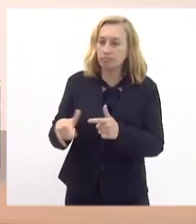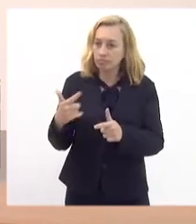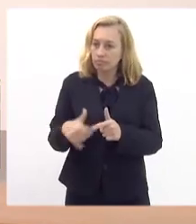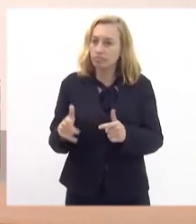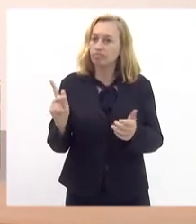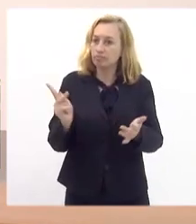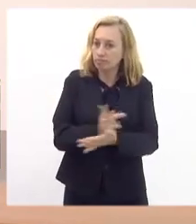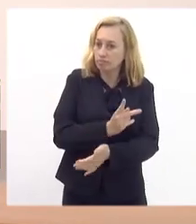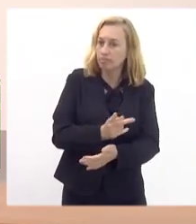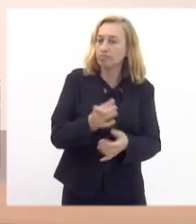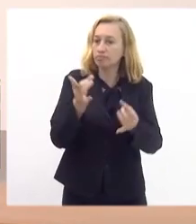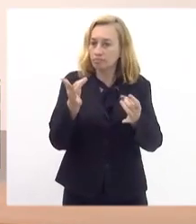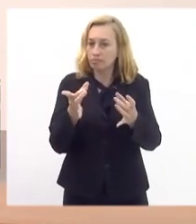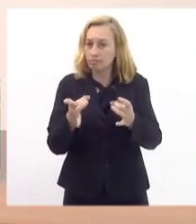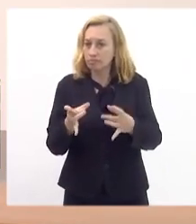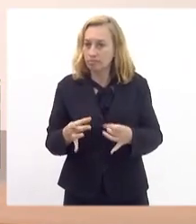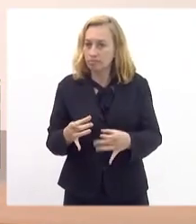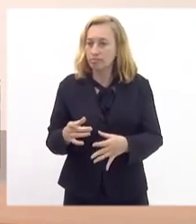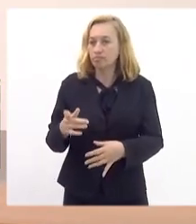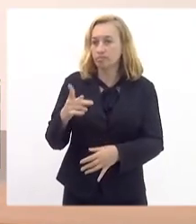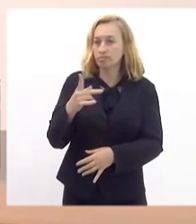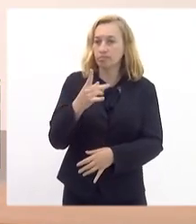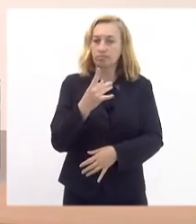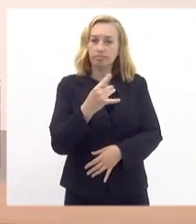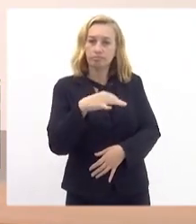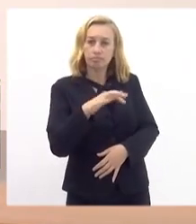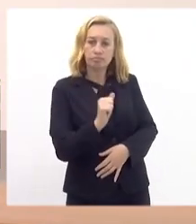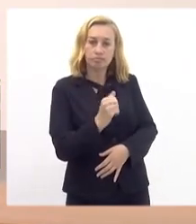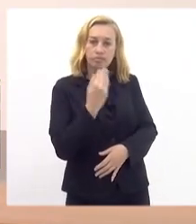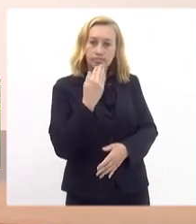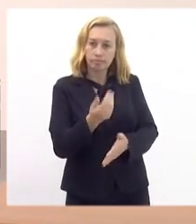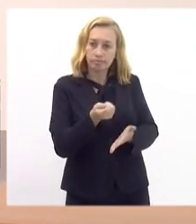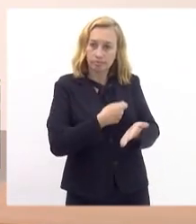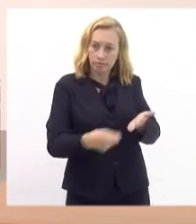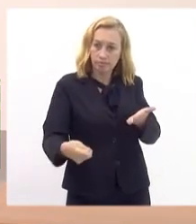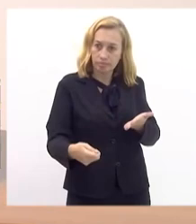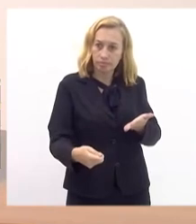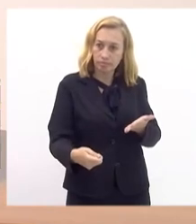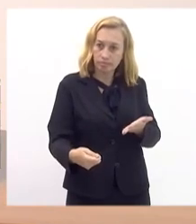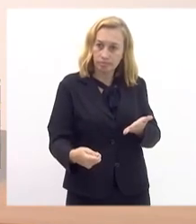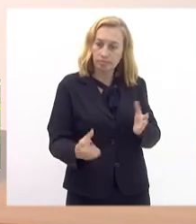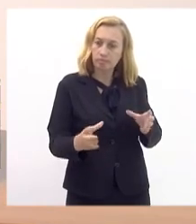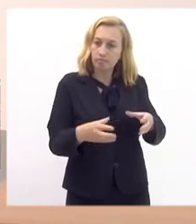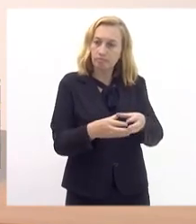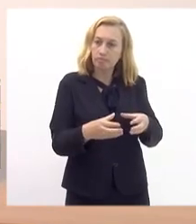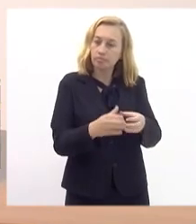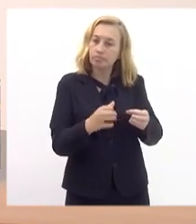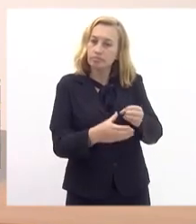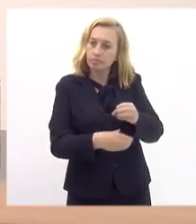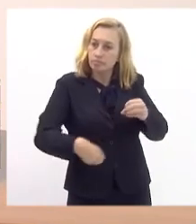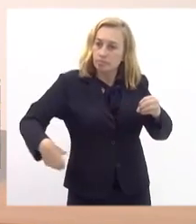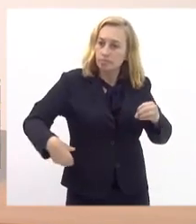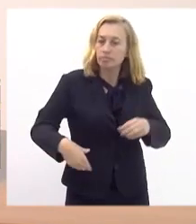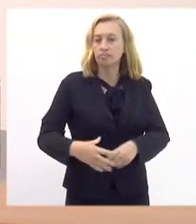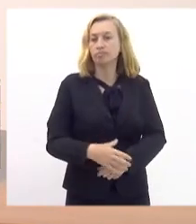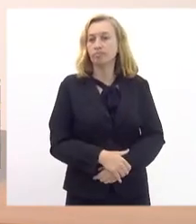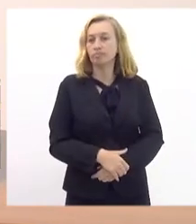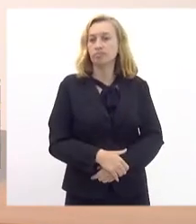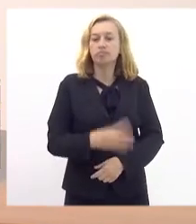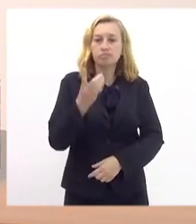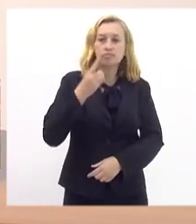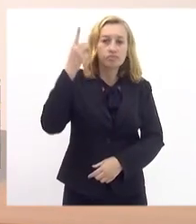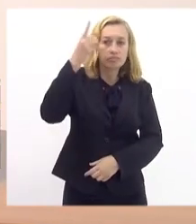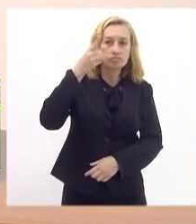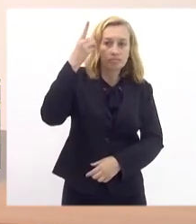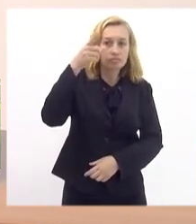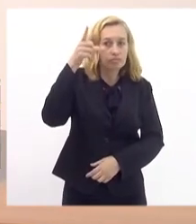problema tá acontecendo isso nos Paulo falou Patrícia Acabei de assinar um pedido da comissão de saneamento ambiental da